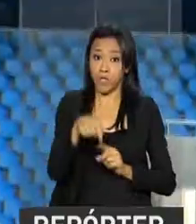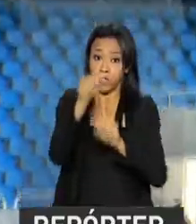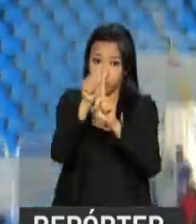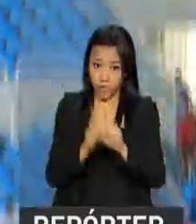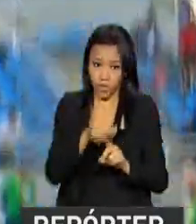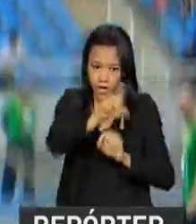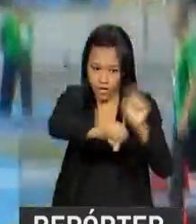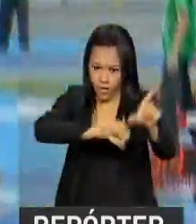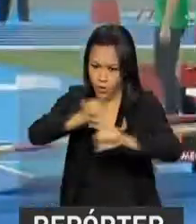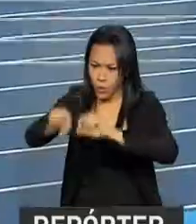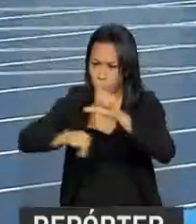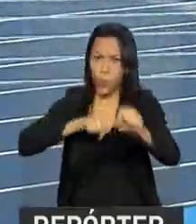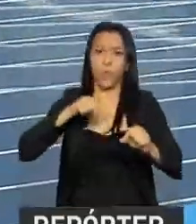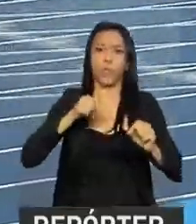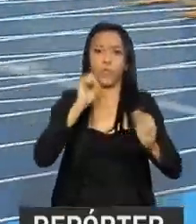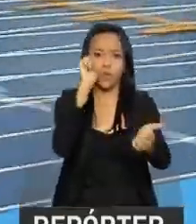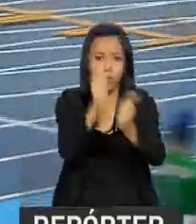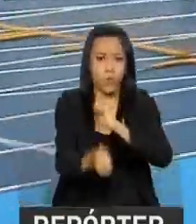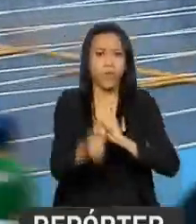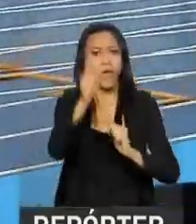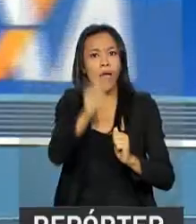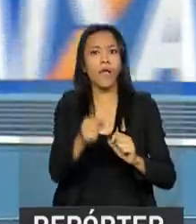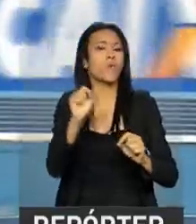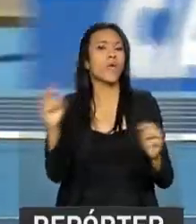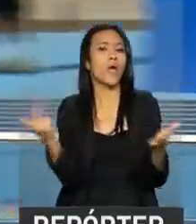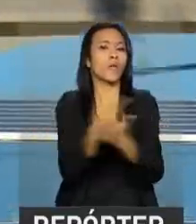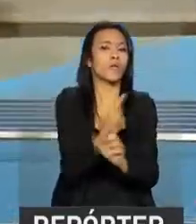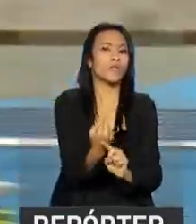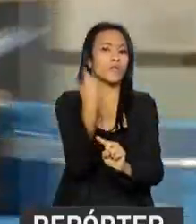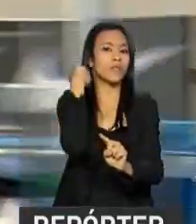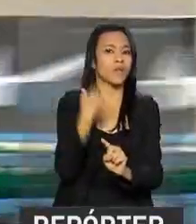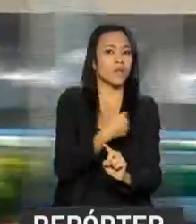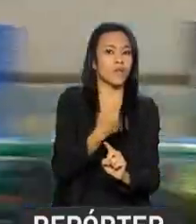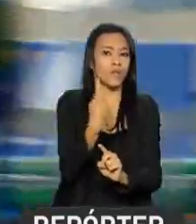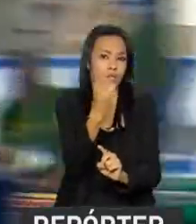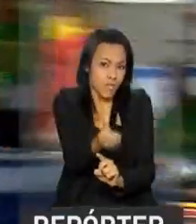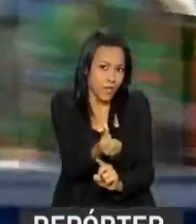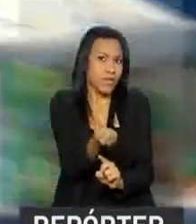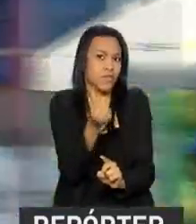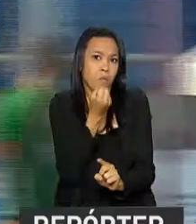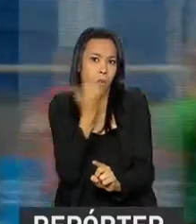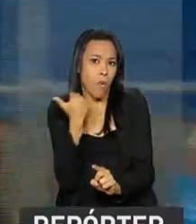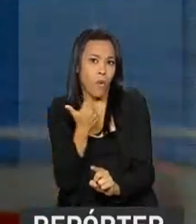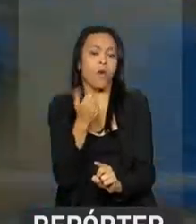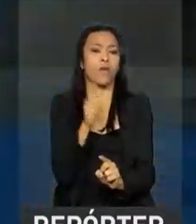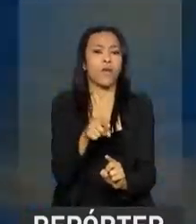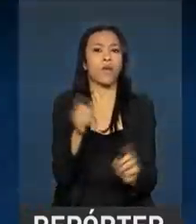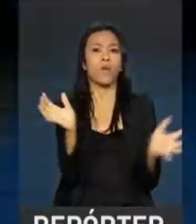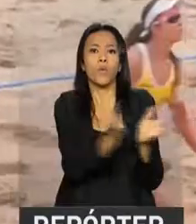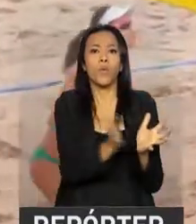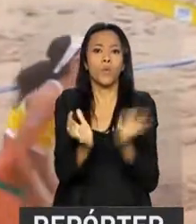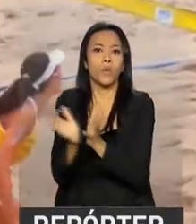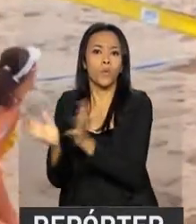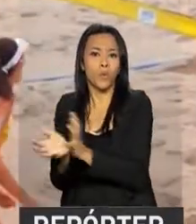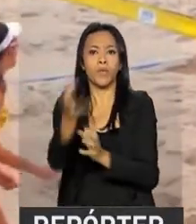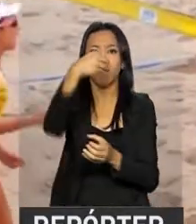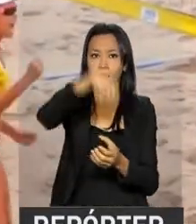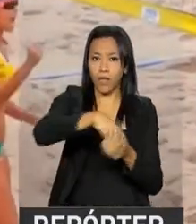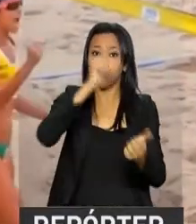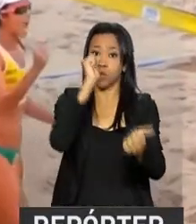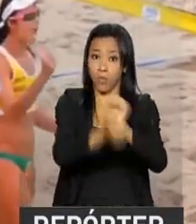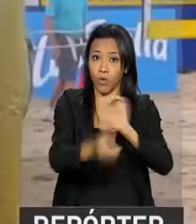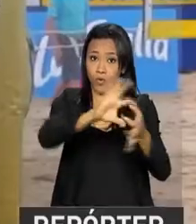terá como base os resultados desportivos de 2016 nas modalidades que compõem o programa dos jogos olímpicos e jogos